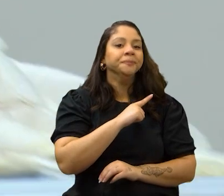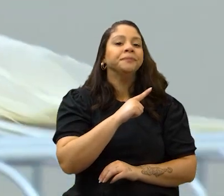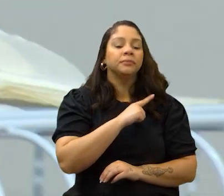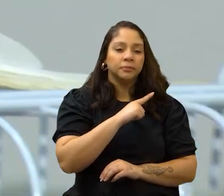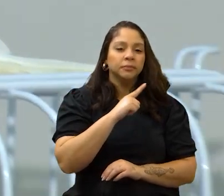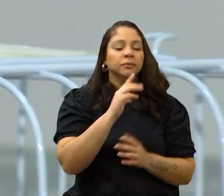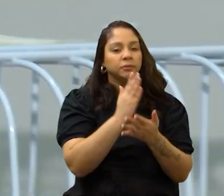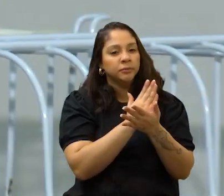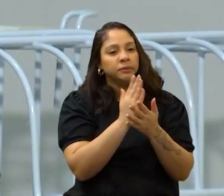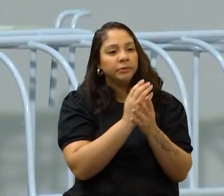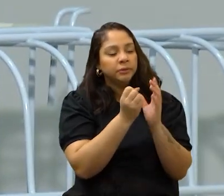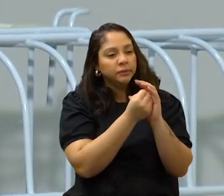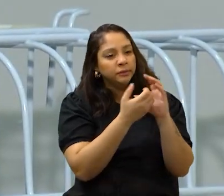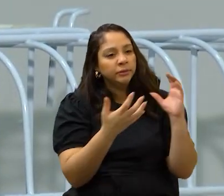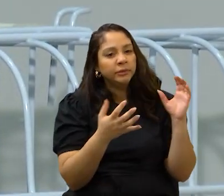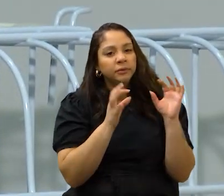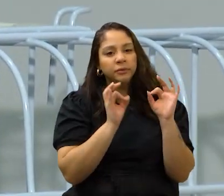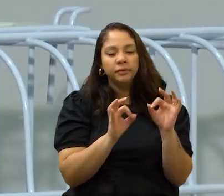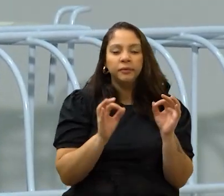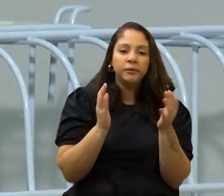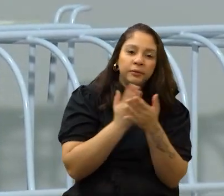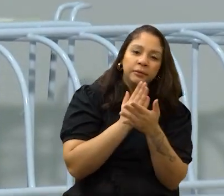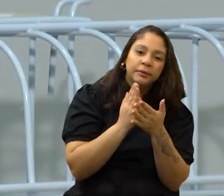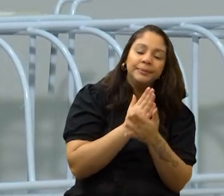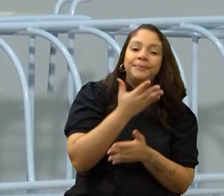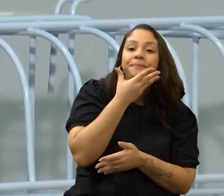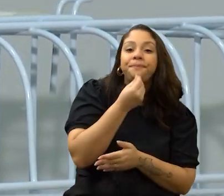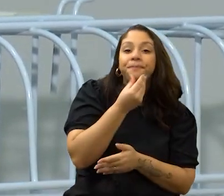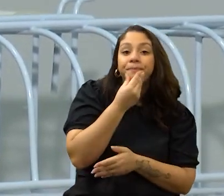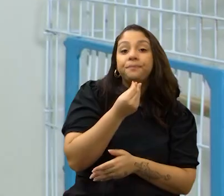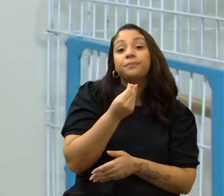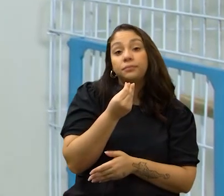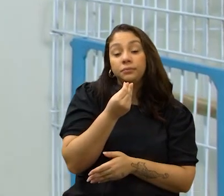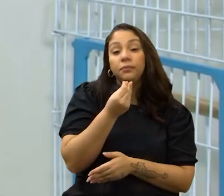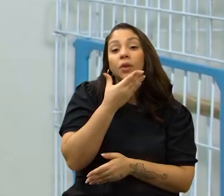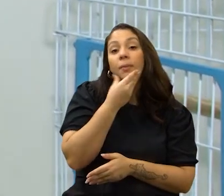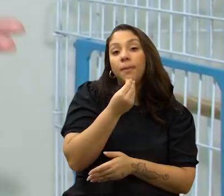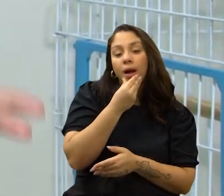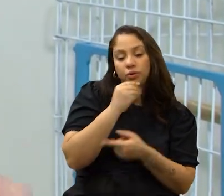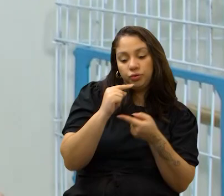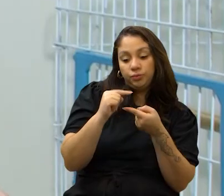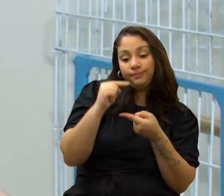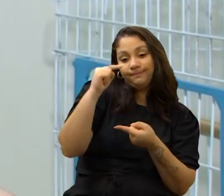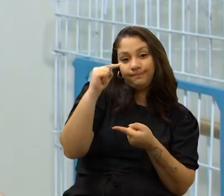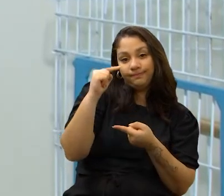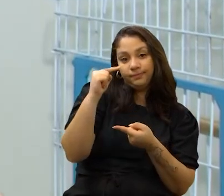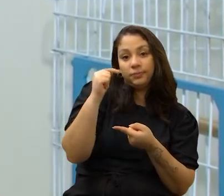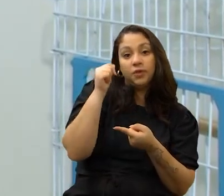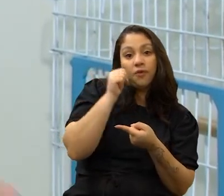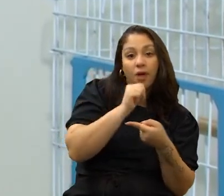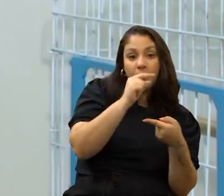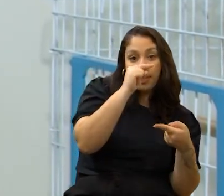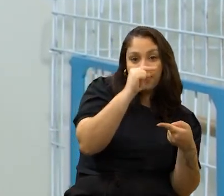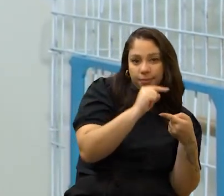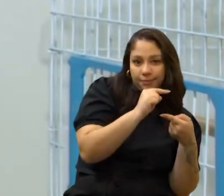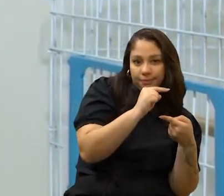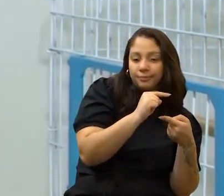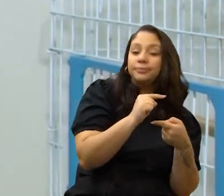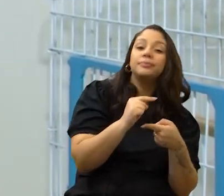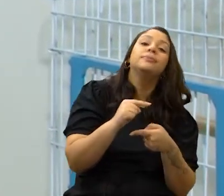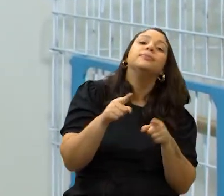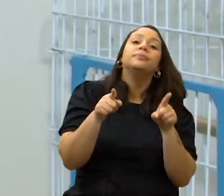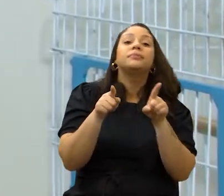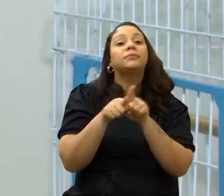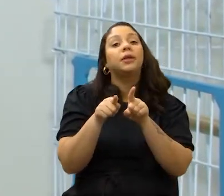Tem sim algumas características, né? Realmente, os machos, eles acabam sendo um pouco maior do que as fêmeas.